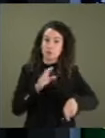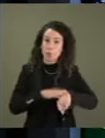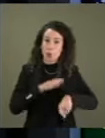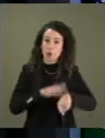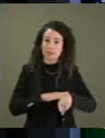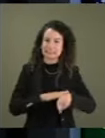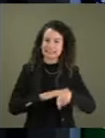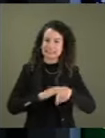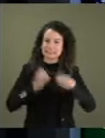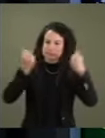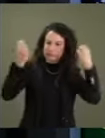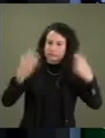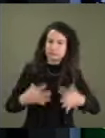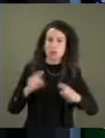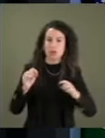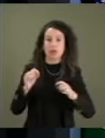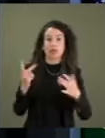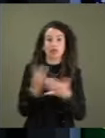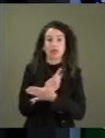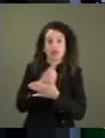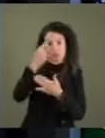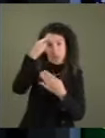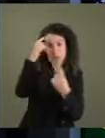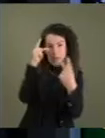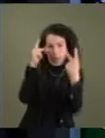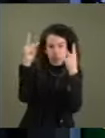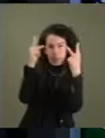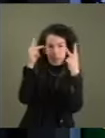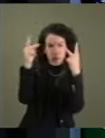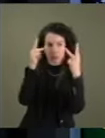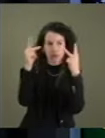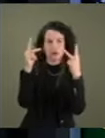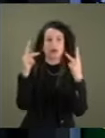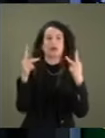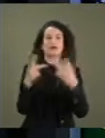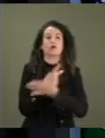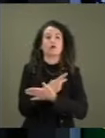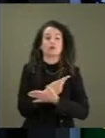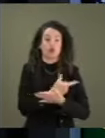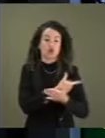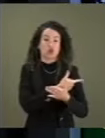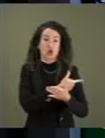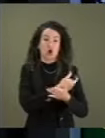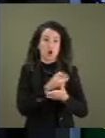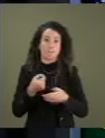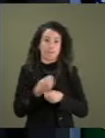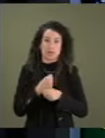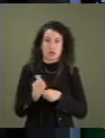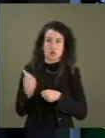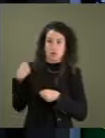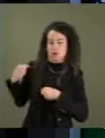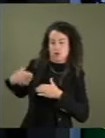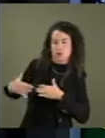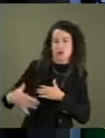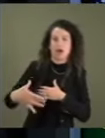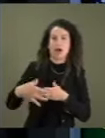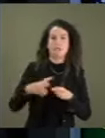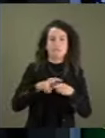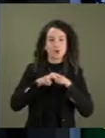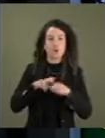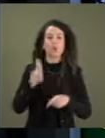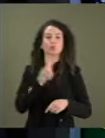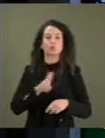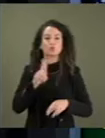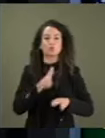da psicose desde 2000, após um aumento no consumo de cannabis. Em setembro